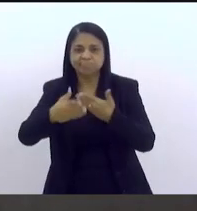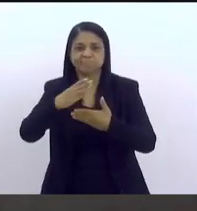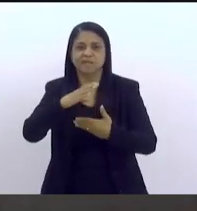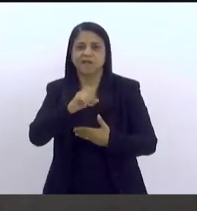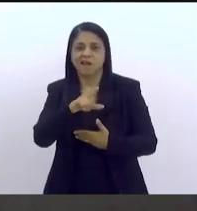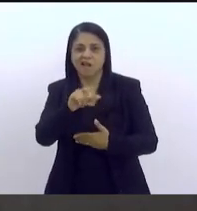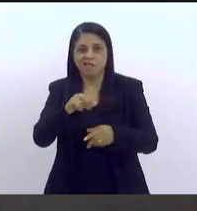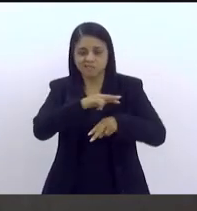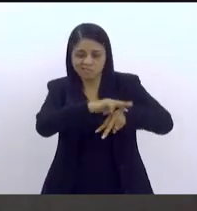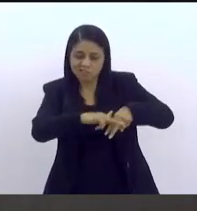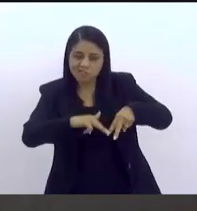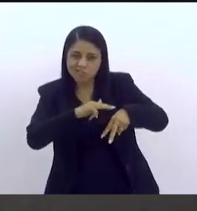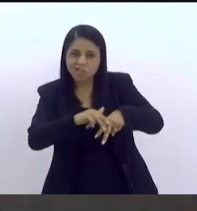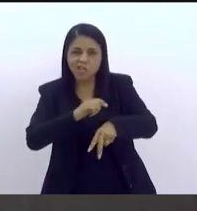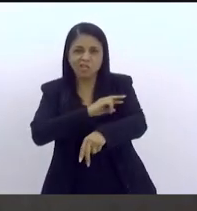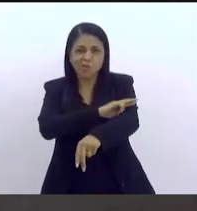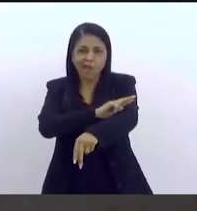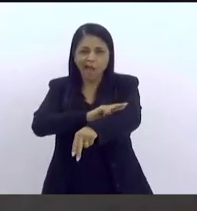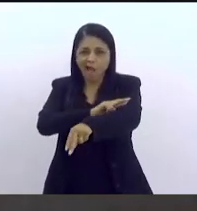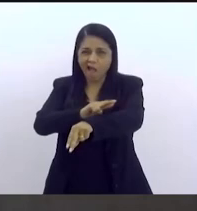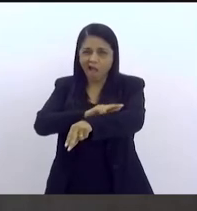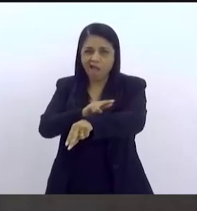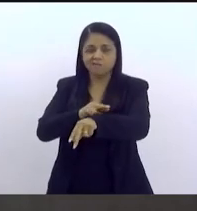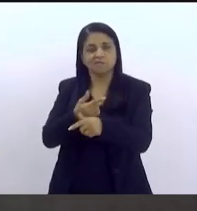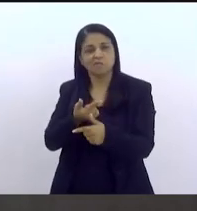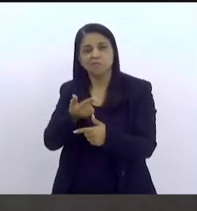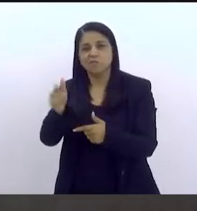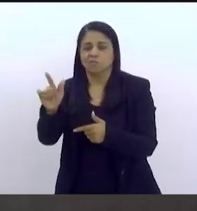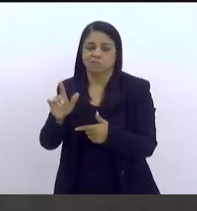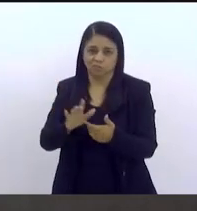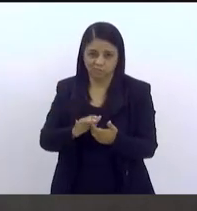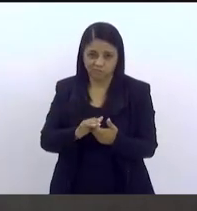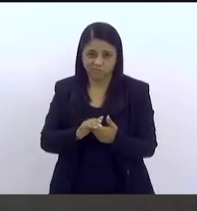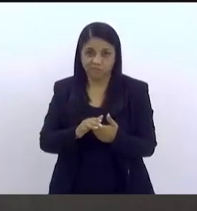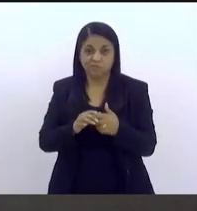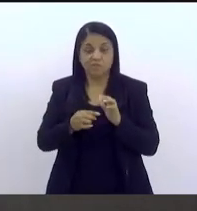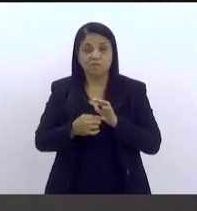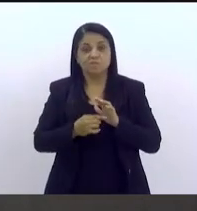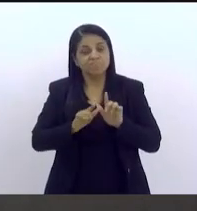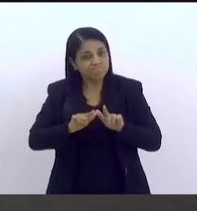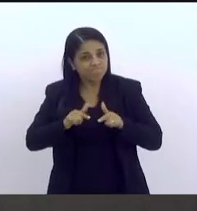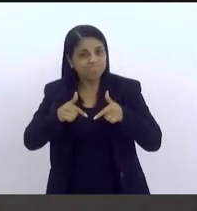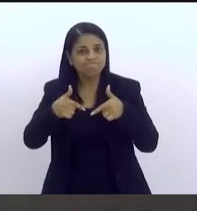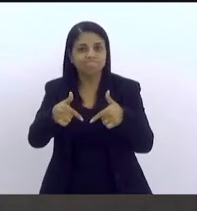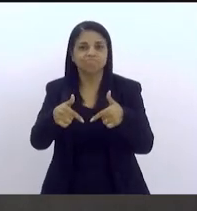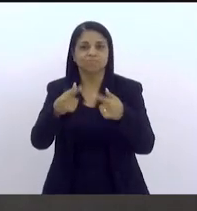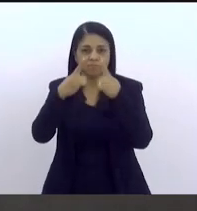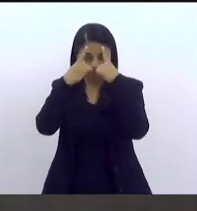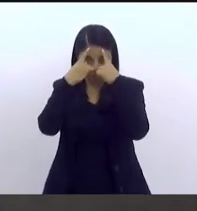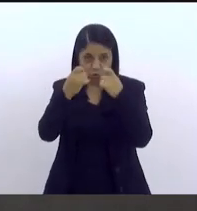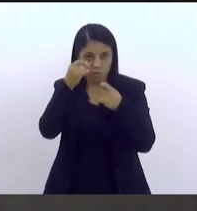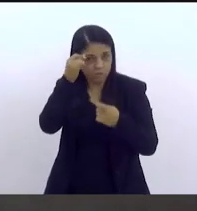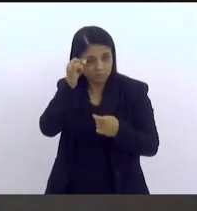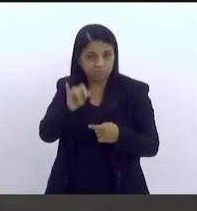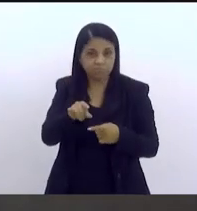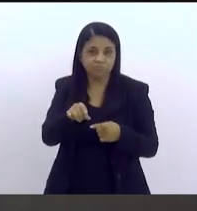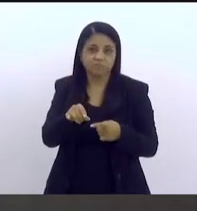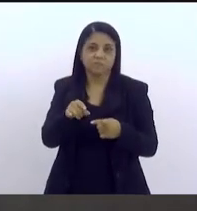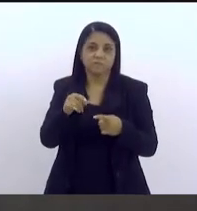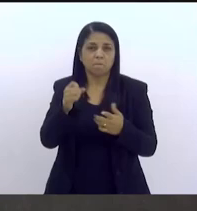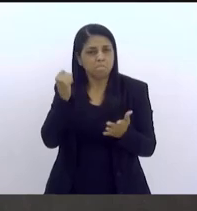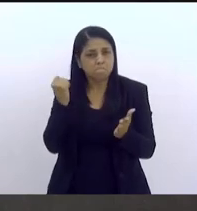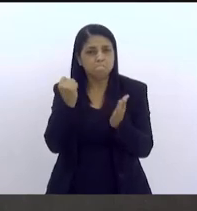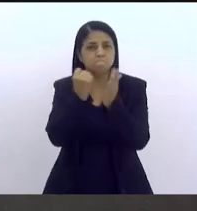gênero e de outras assimetrias de poder que o enfrentamento a violência consignos violentos